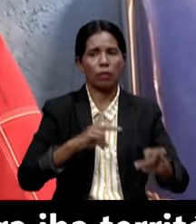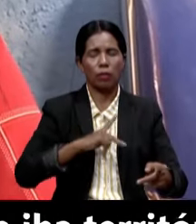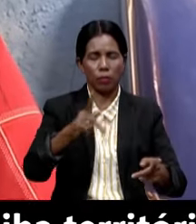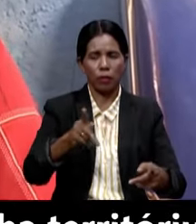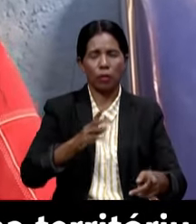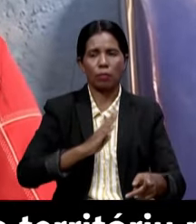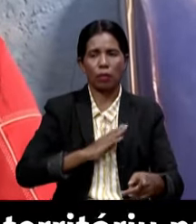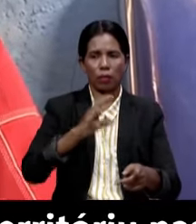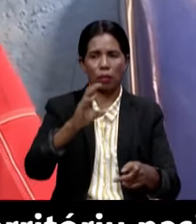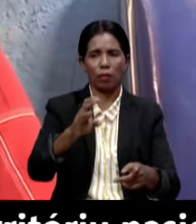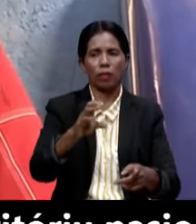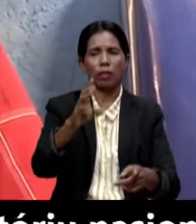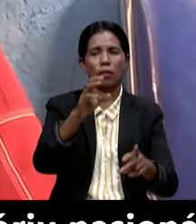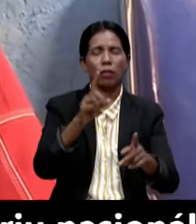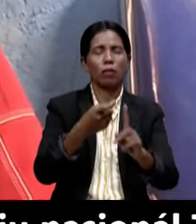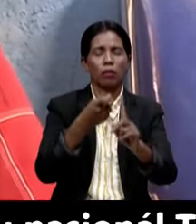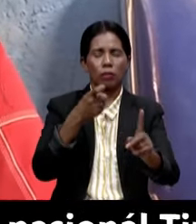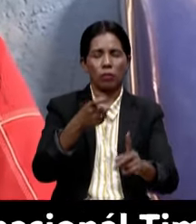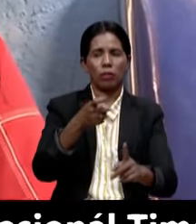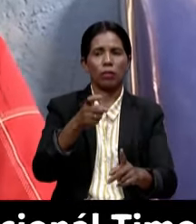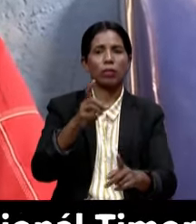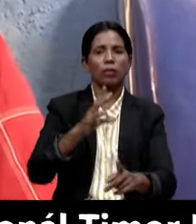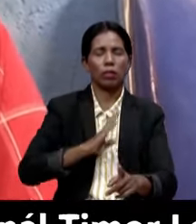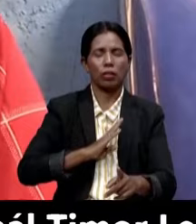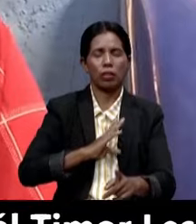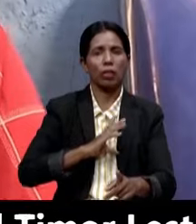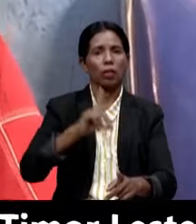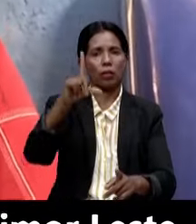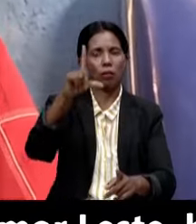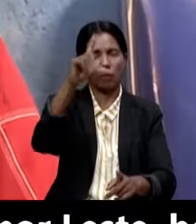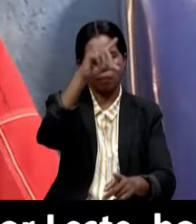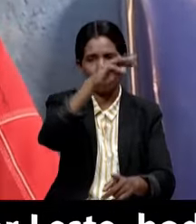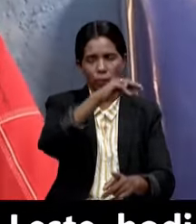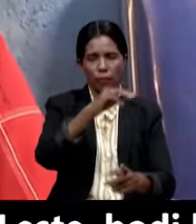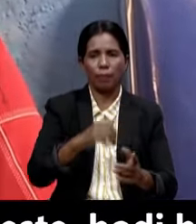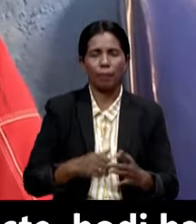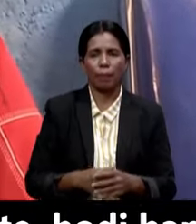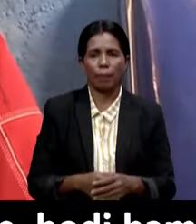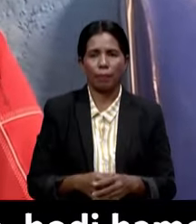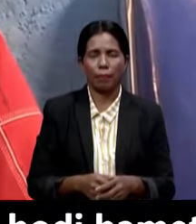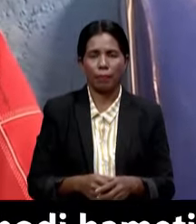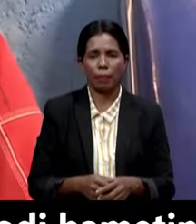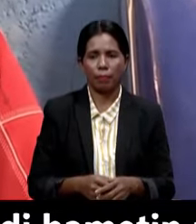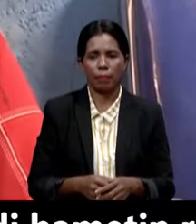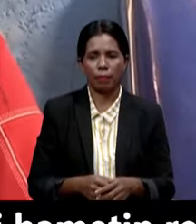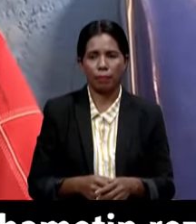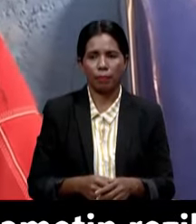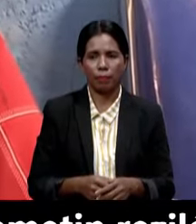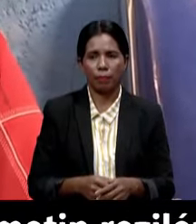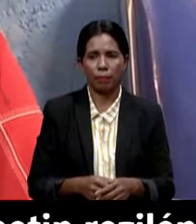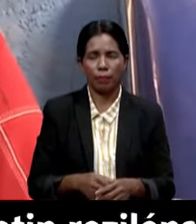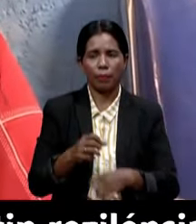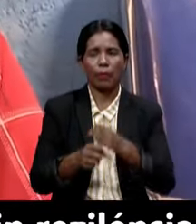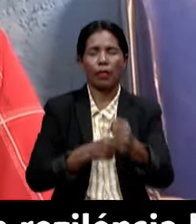kau usi loro mono usi parte norte no parte sur ta eu te balete e ne ma tina